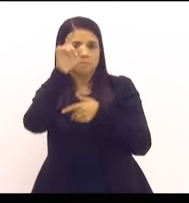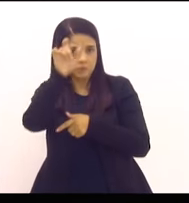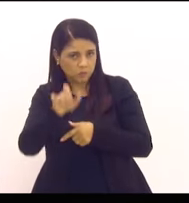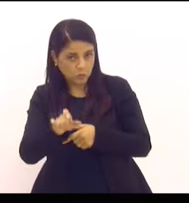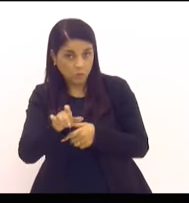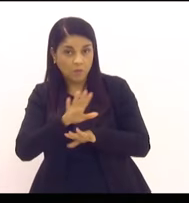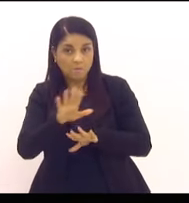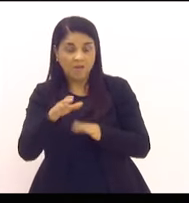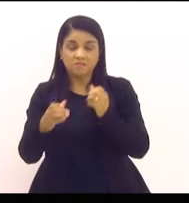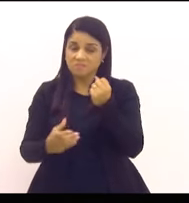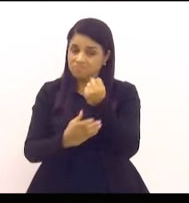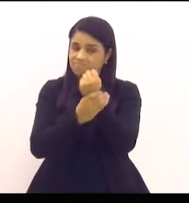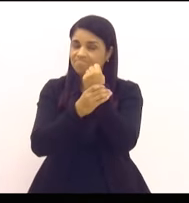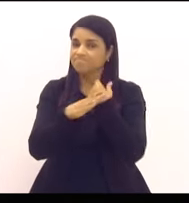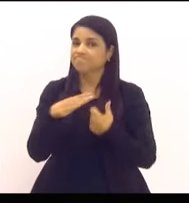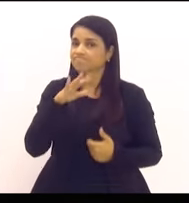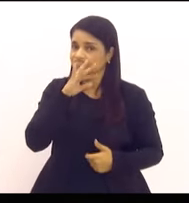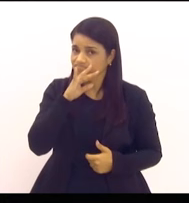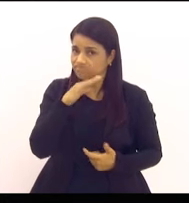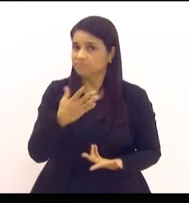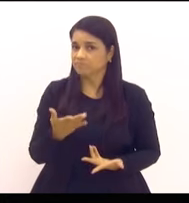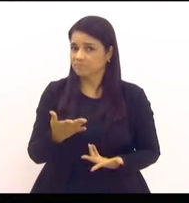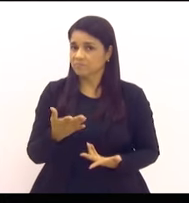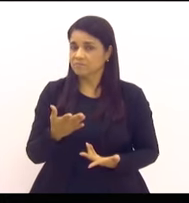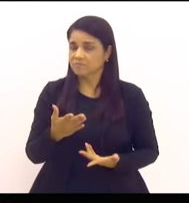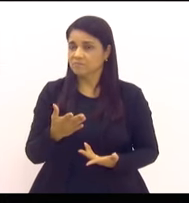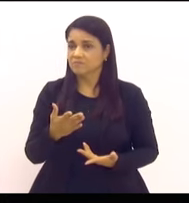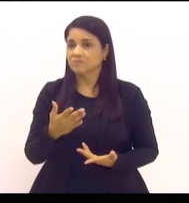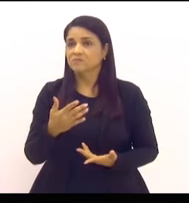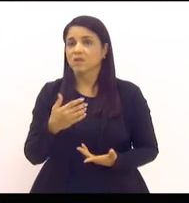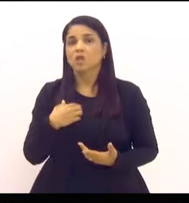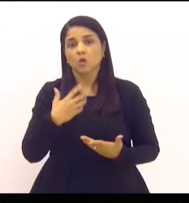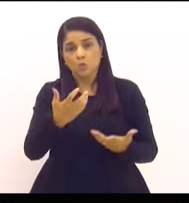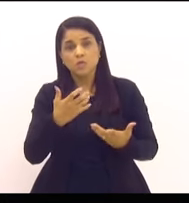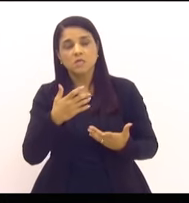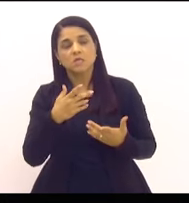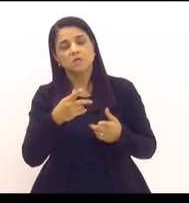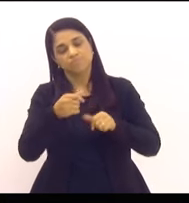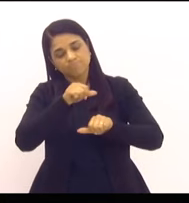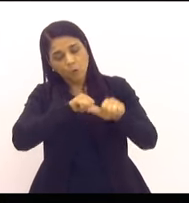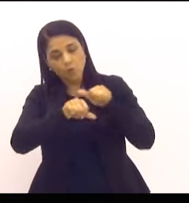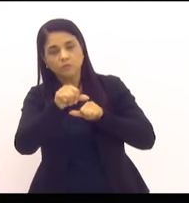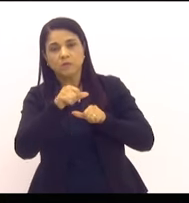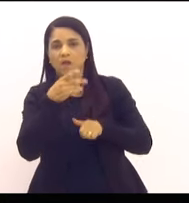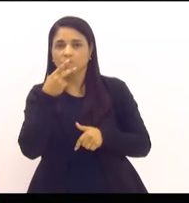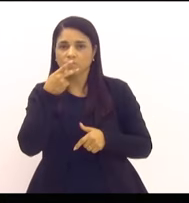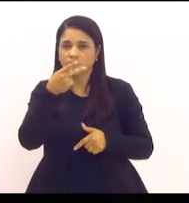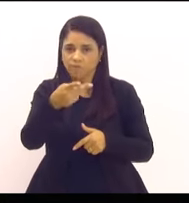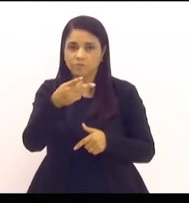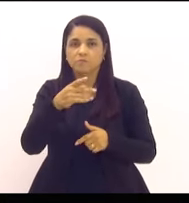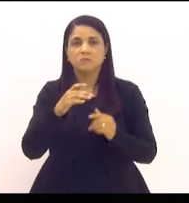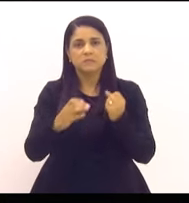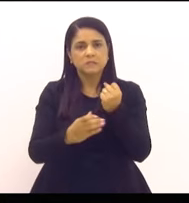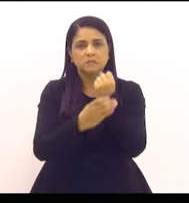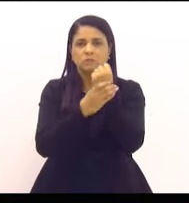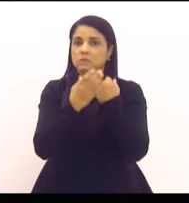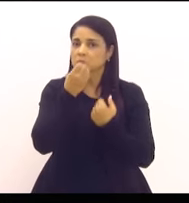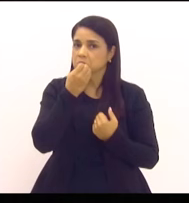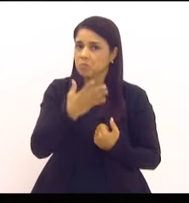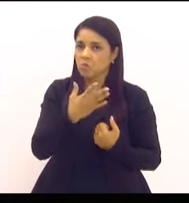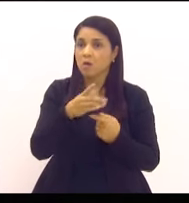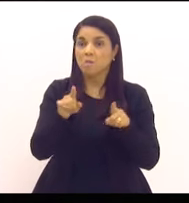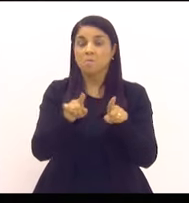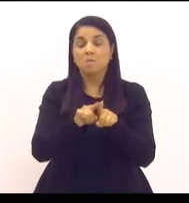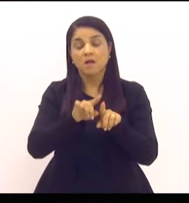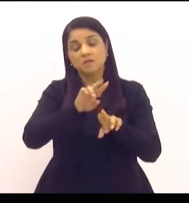segurança vai muito mal. Queria eu poder dizer que vai muito bem. Mas o que eu questiono aqui é o casuísmo